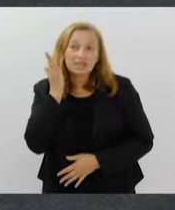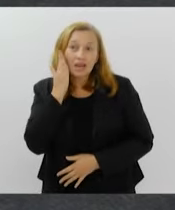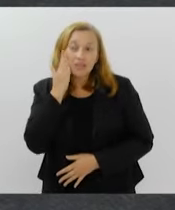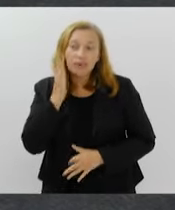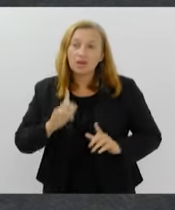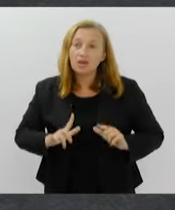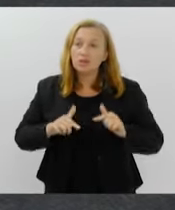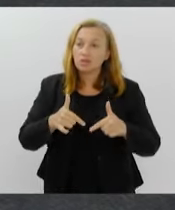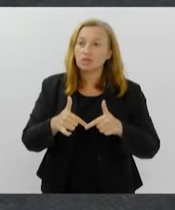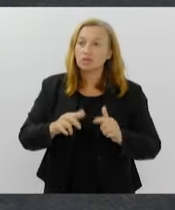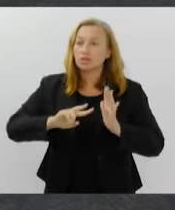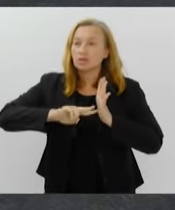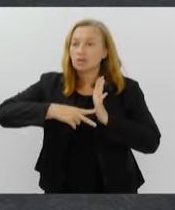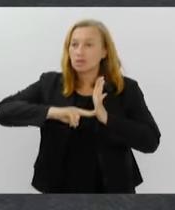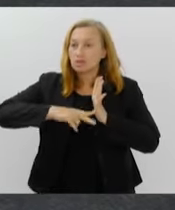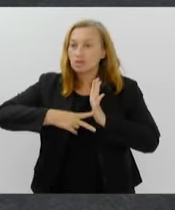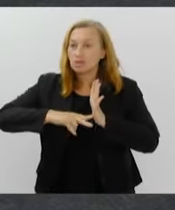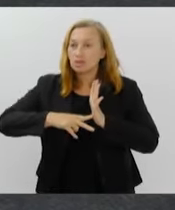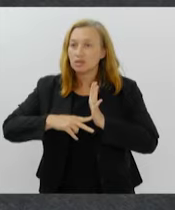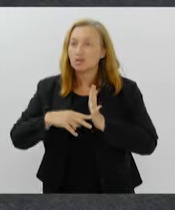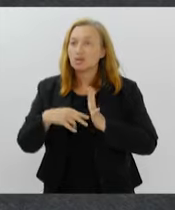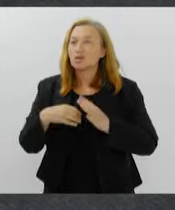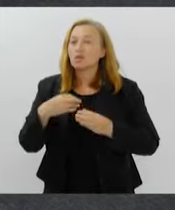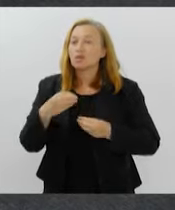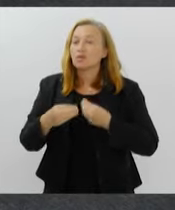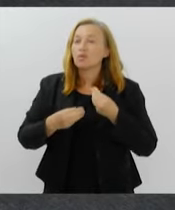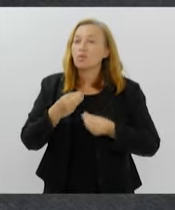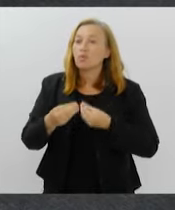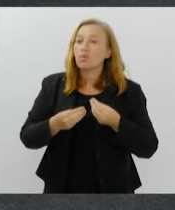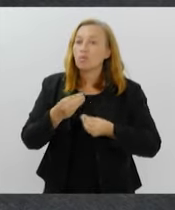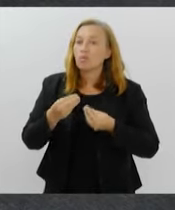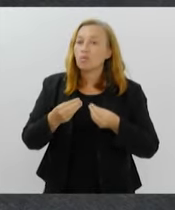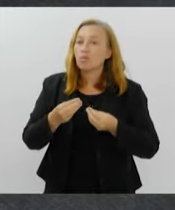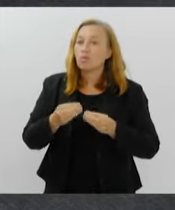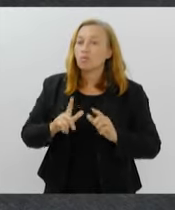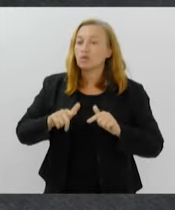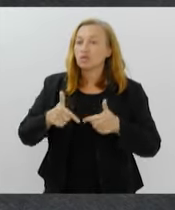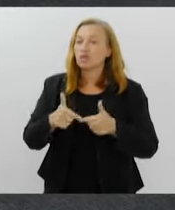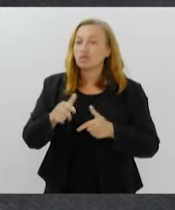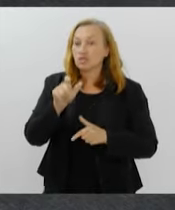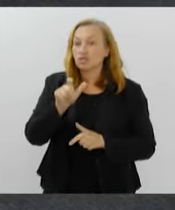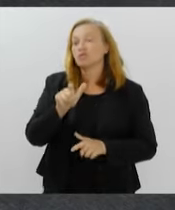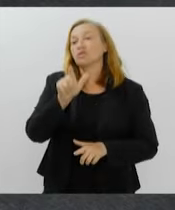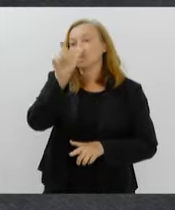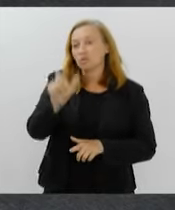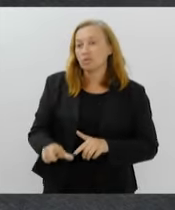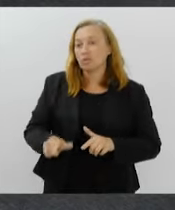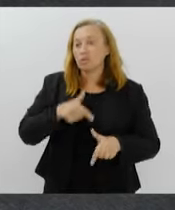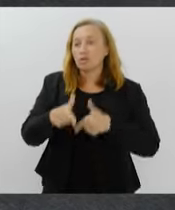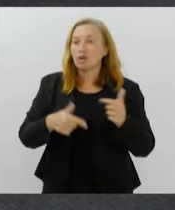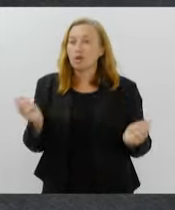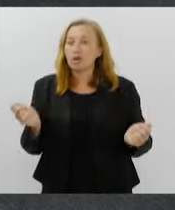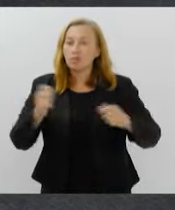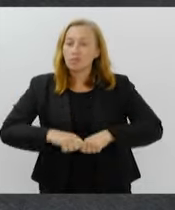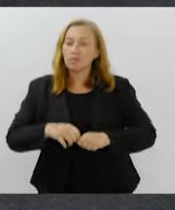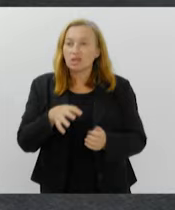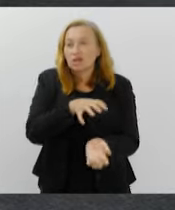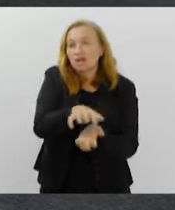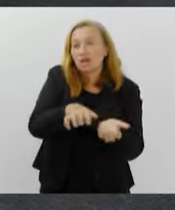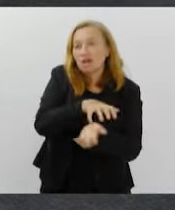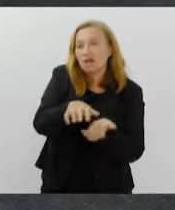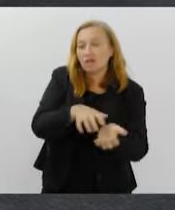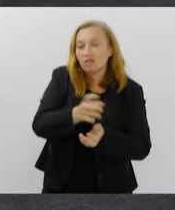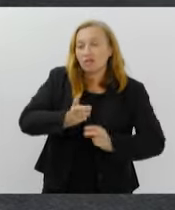ações do sindicato e da forma intimidadora questionaram o trabalhador sobre a possibilidade da greve o